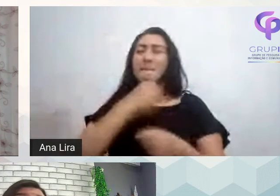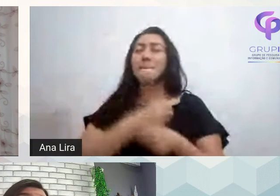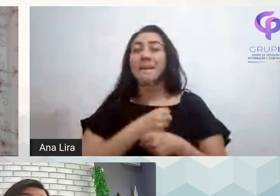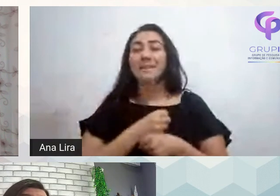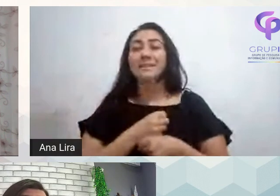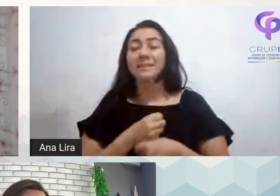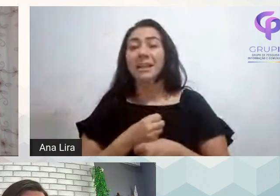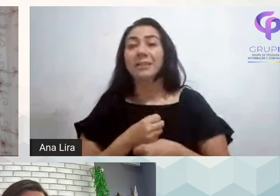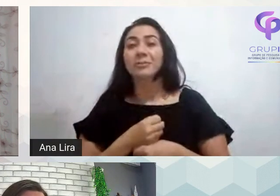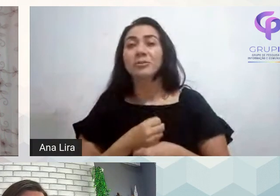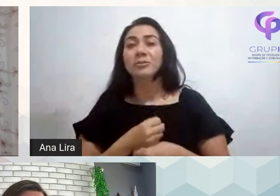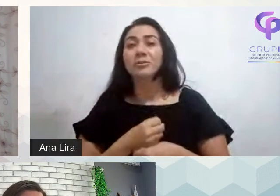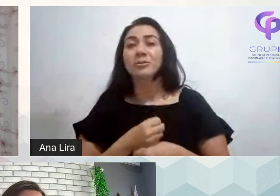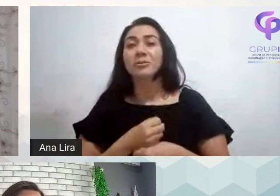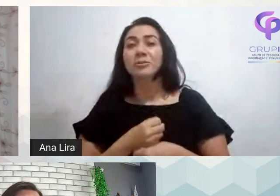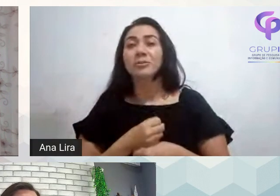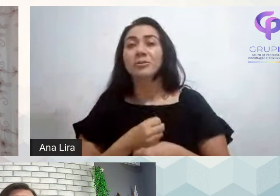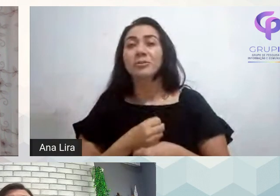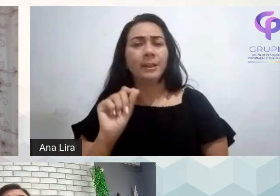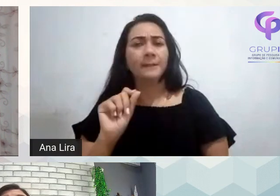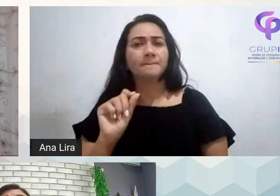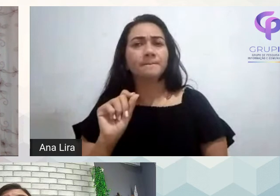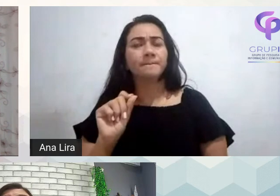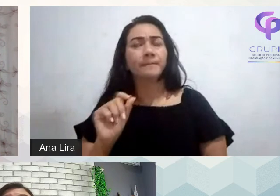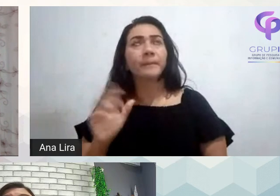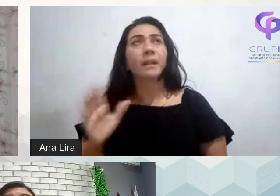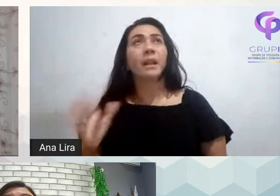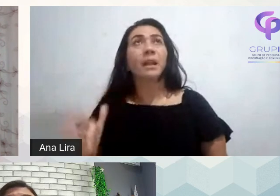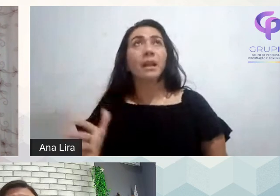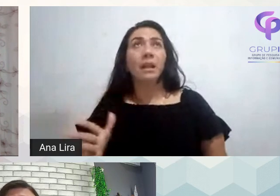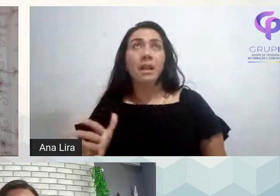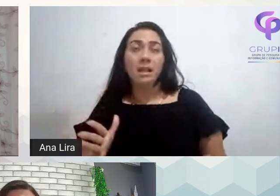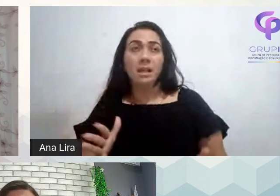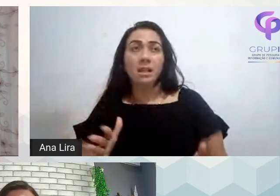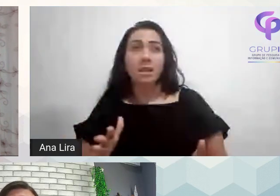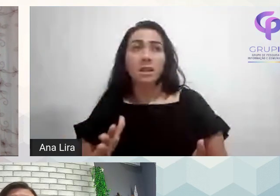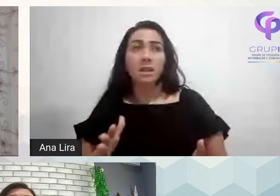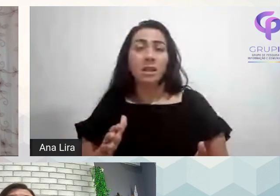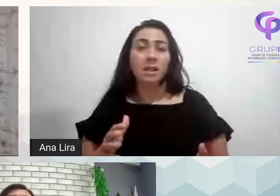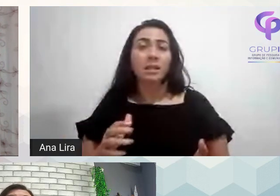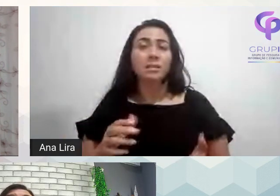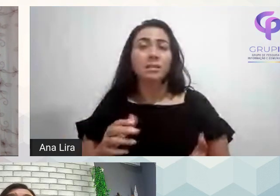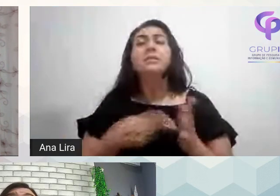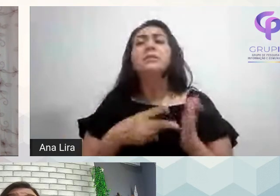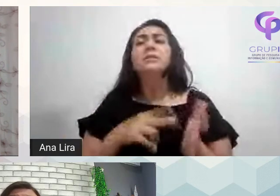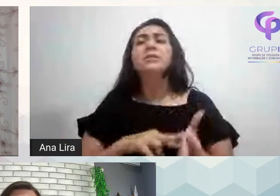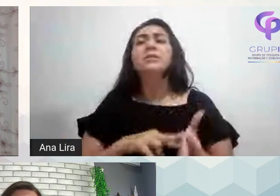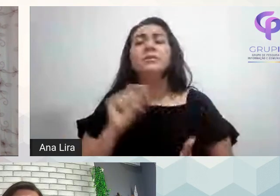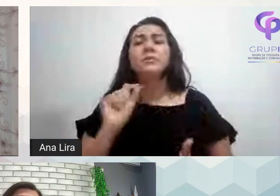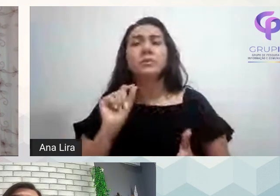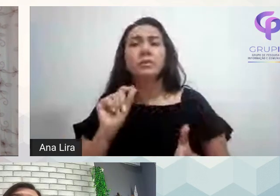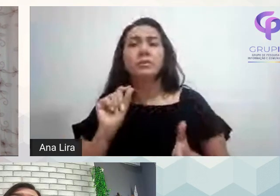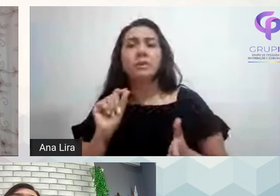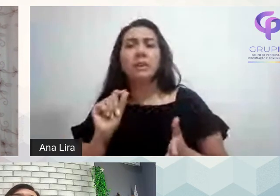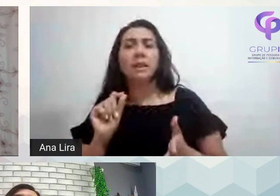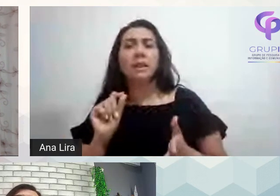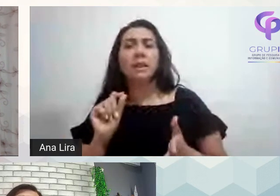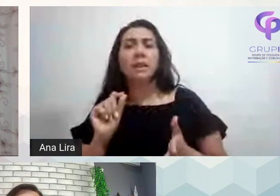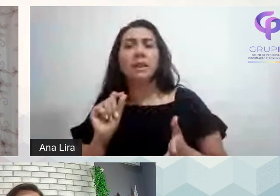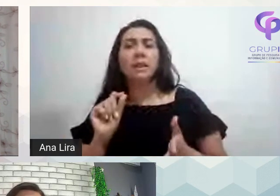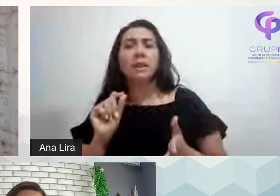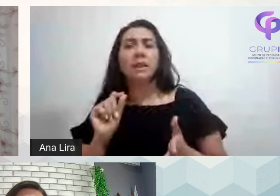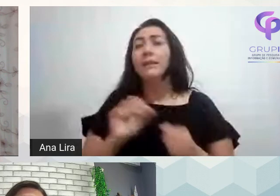do terceiro setor. Isso significa que o desenvolvimento social, o desenvolvimento do meio, tem que